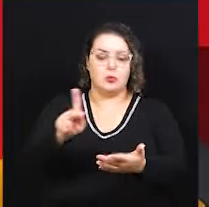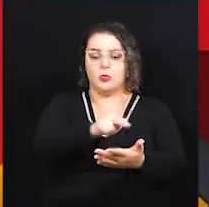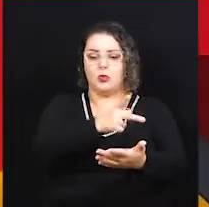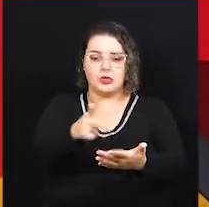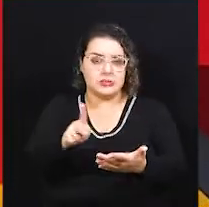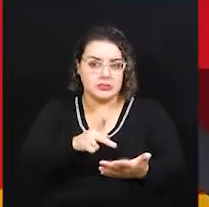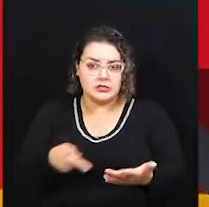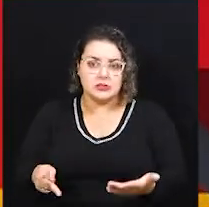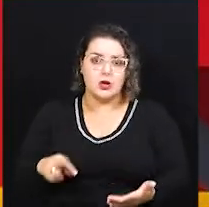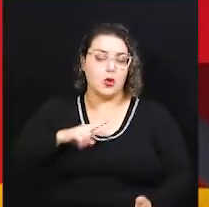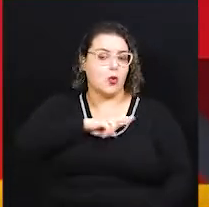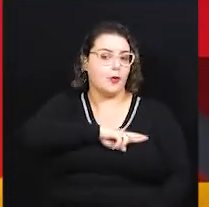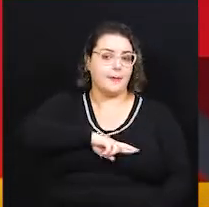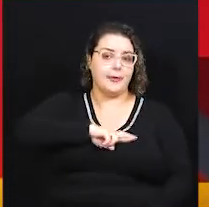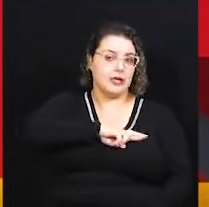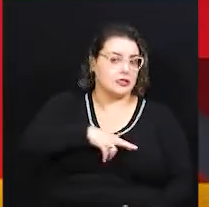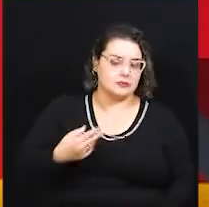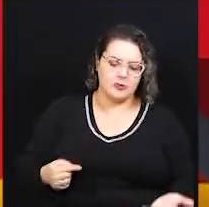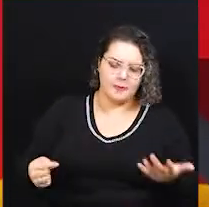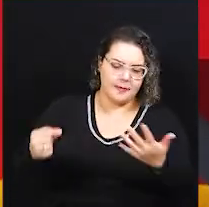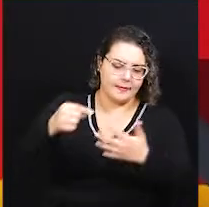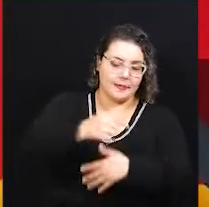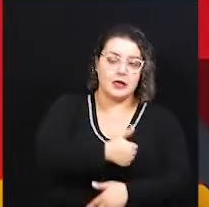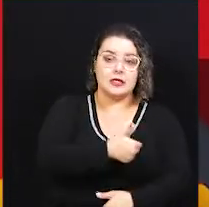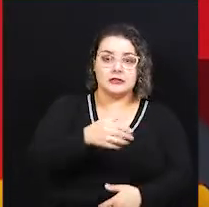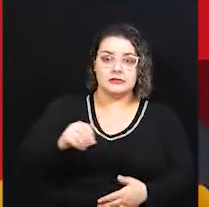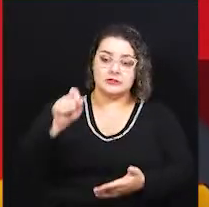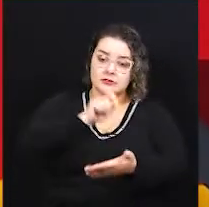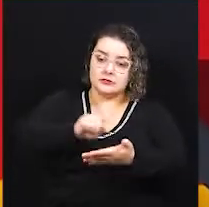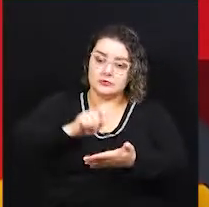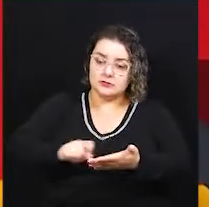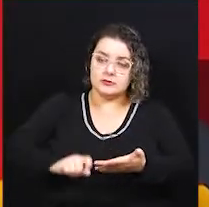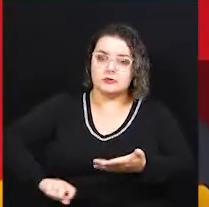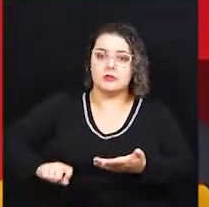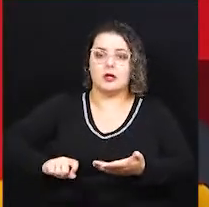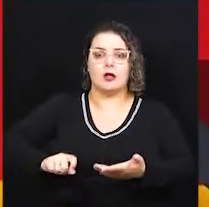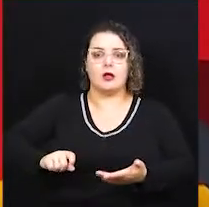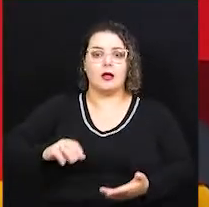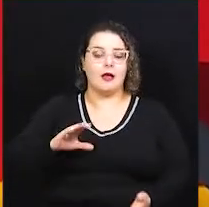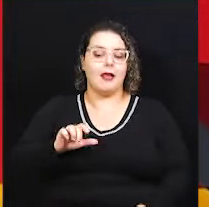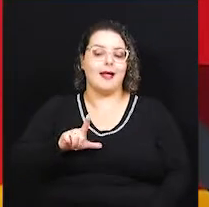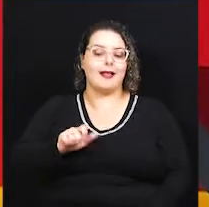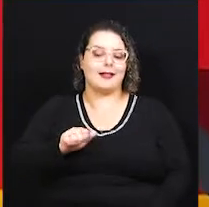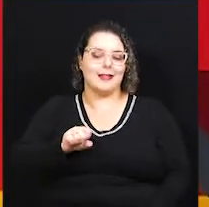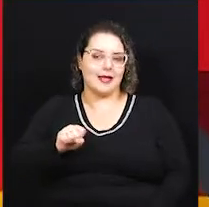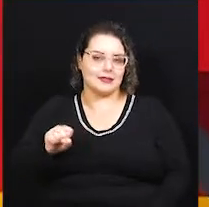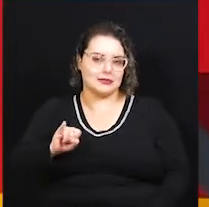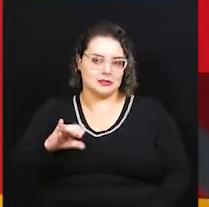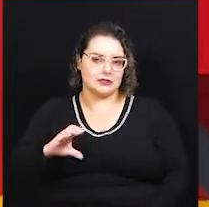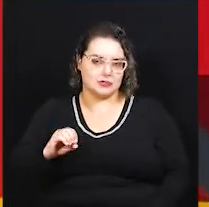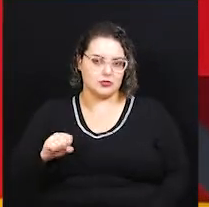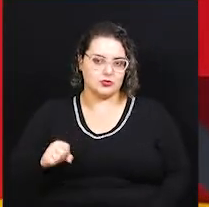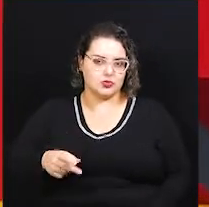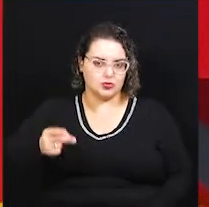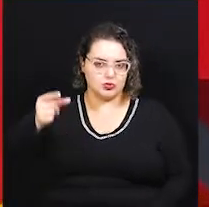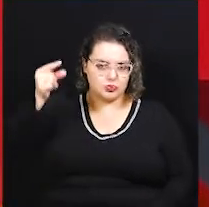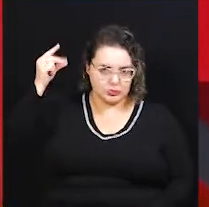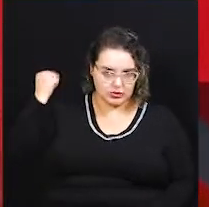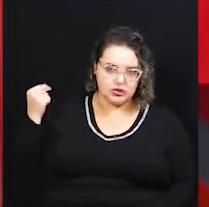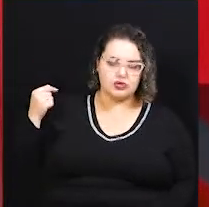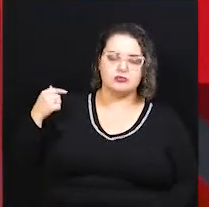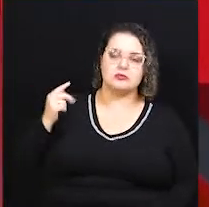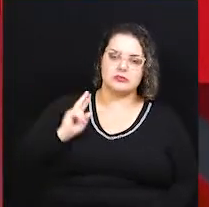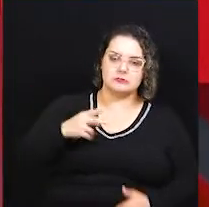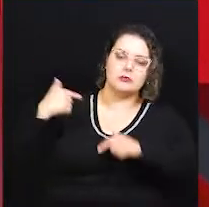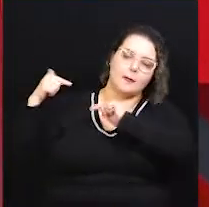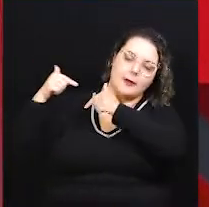poesia, tem obras que são romances. Então, são 10 obras de autores clássicos, né? Quando a gente pensa que o aluno tem que ler 10